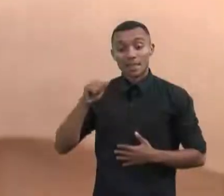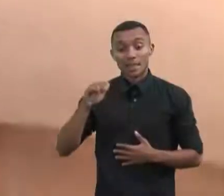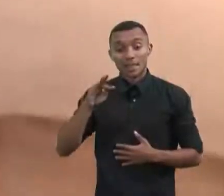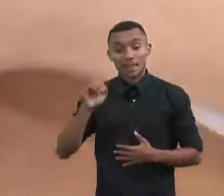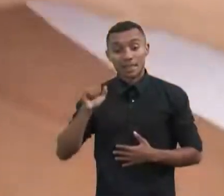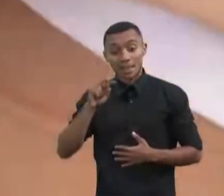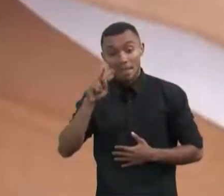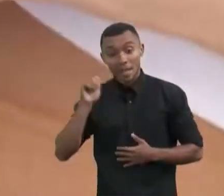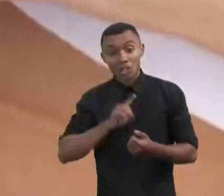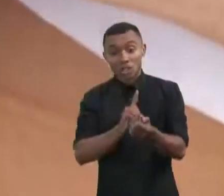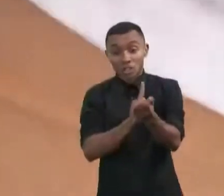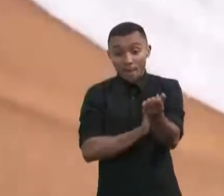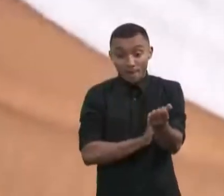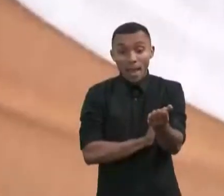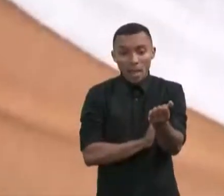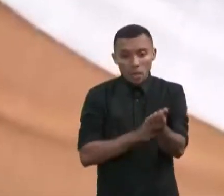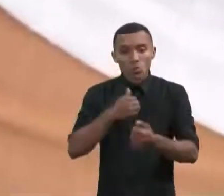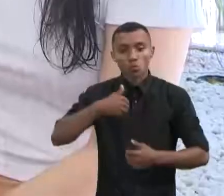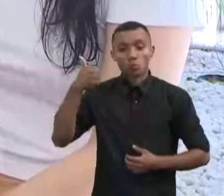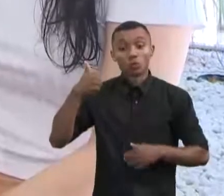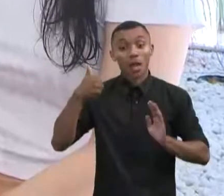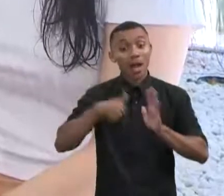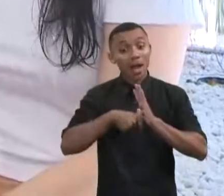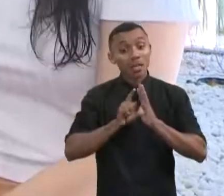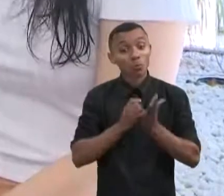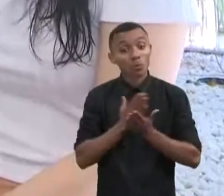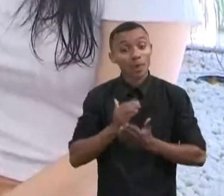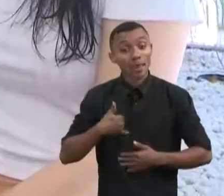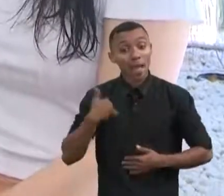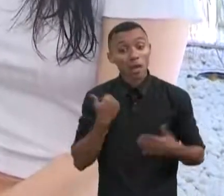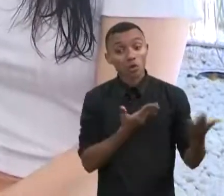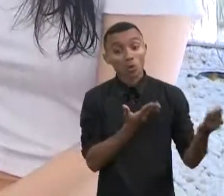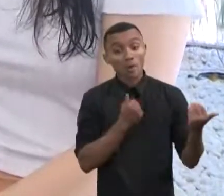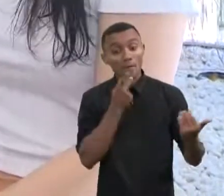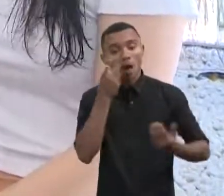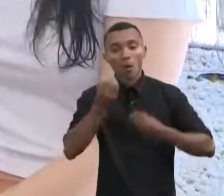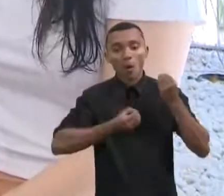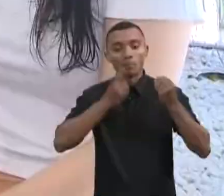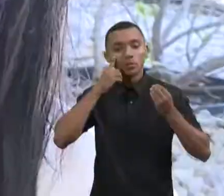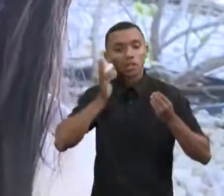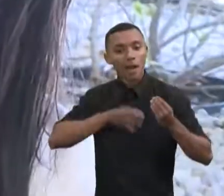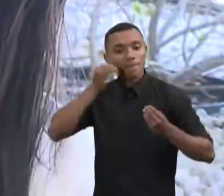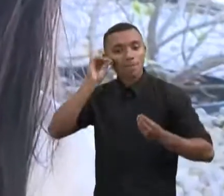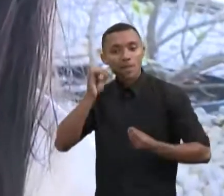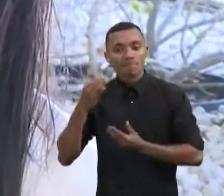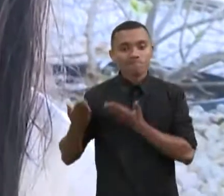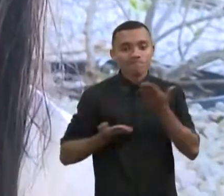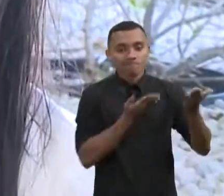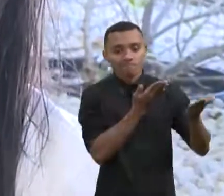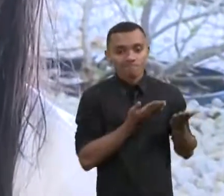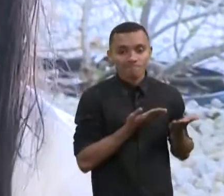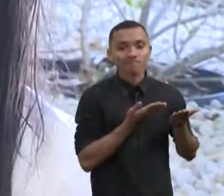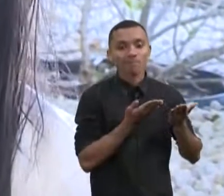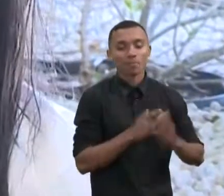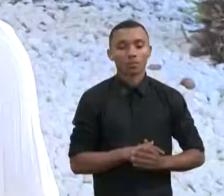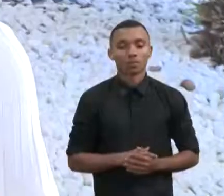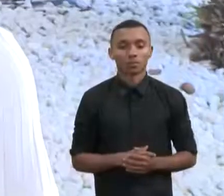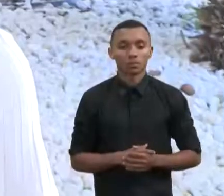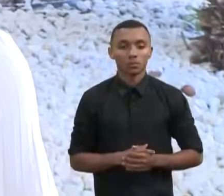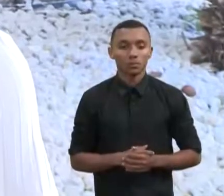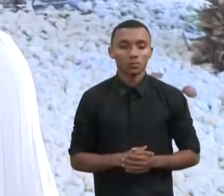diabetes tipo 1 desde a adolescência. Ela nos contou sobre os cuidados que vem tomando desde o início da